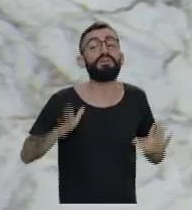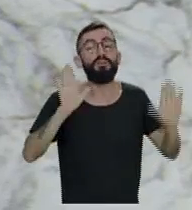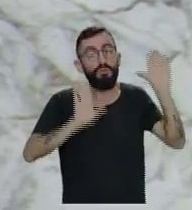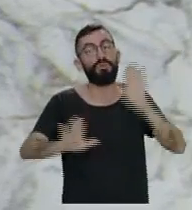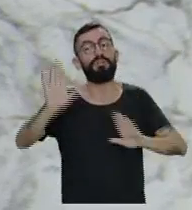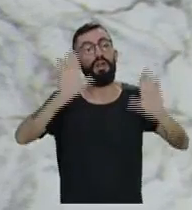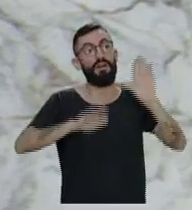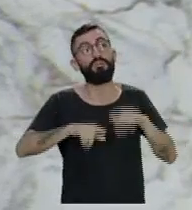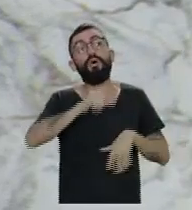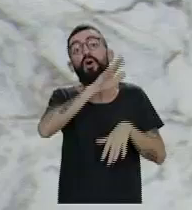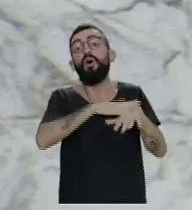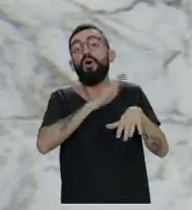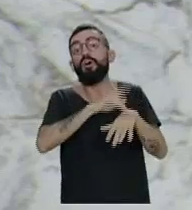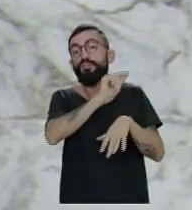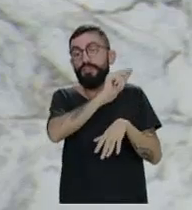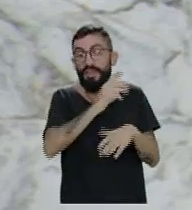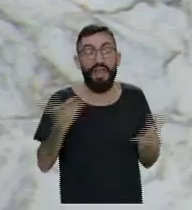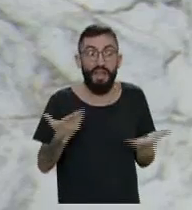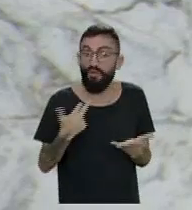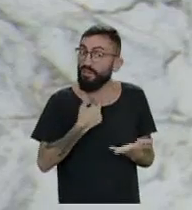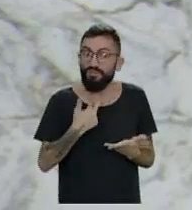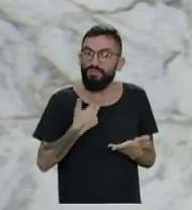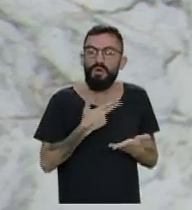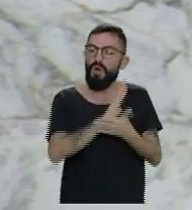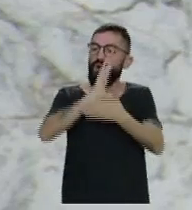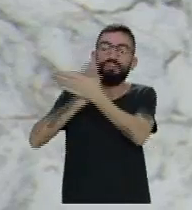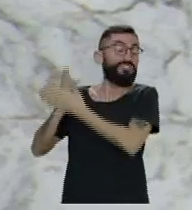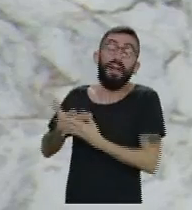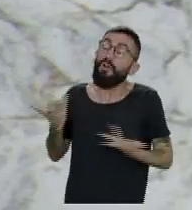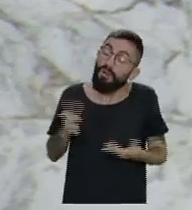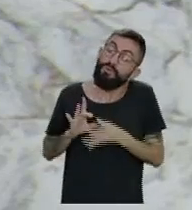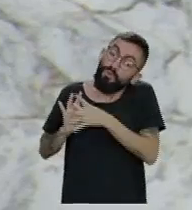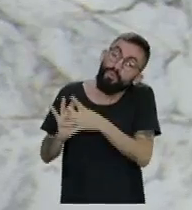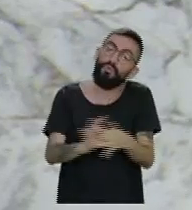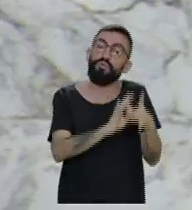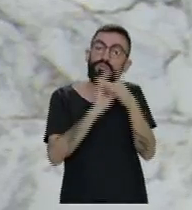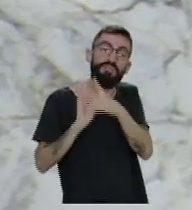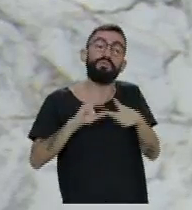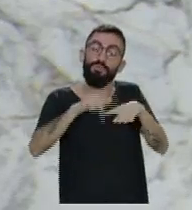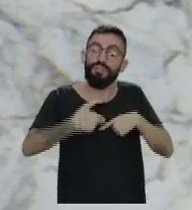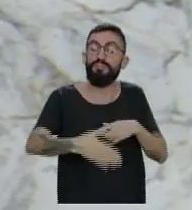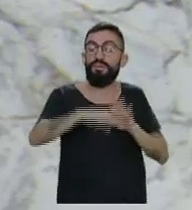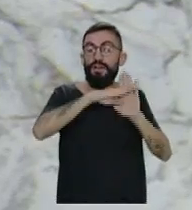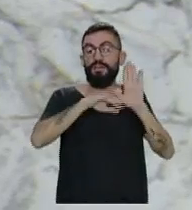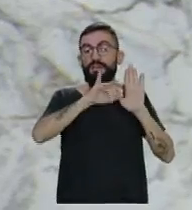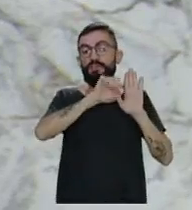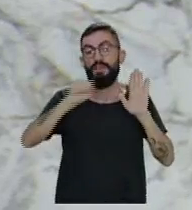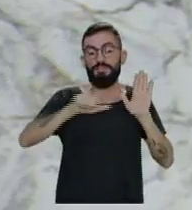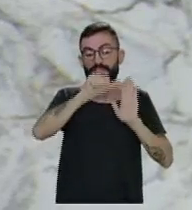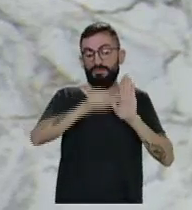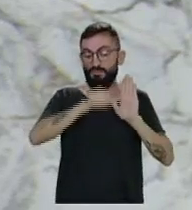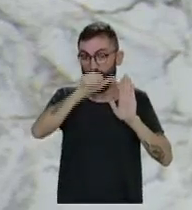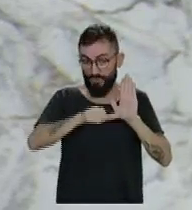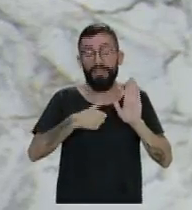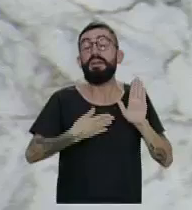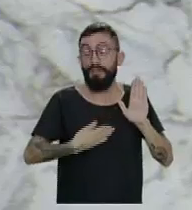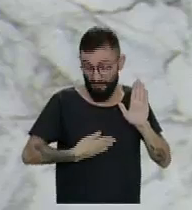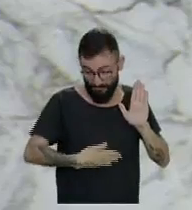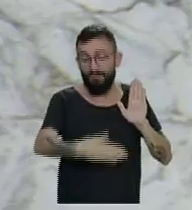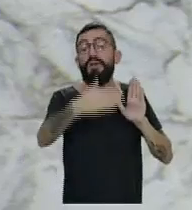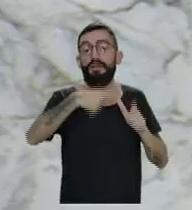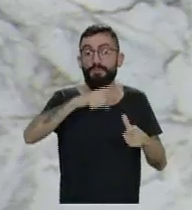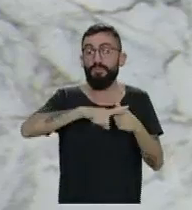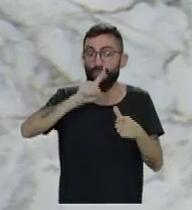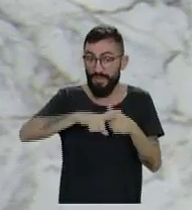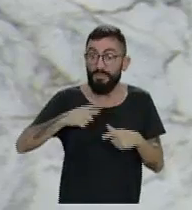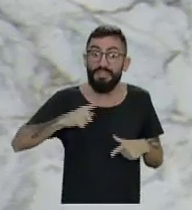gente não é hora de divisão é hora de nos unirmos porque essa previdência vem e vem dividindo e acabando com os poucos